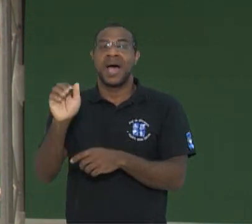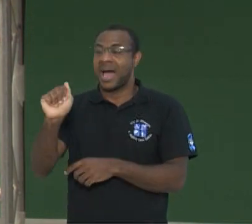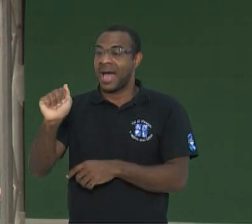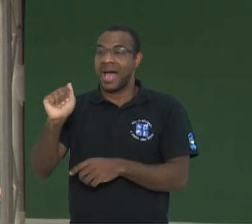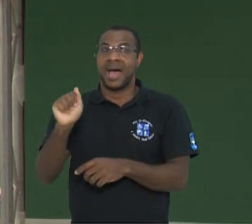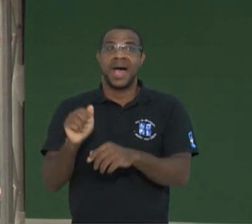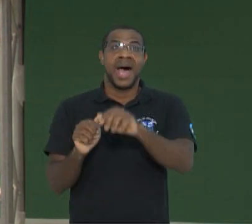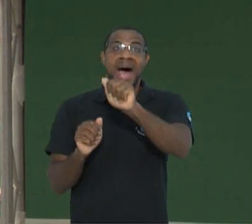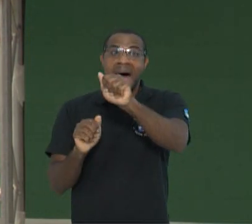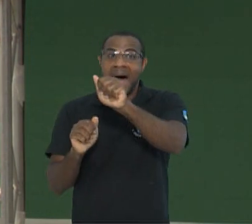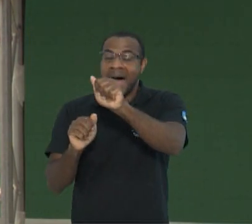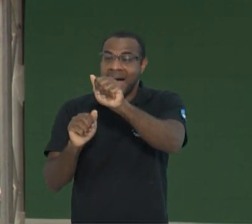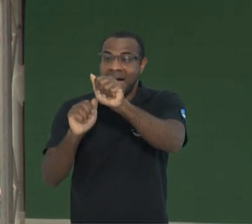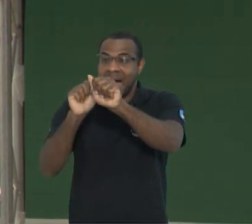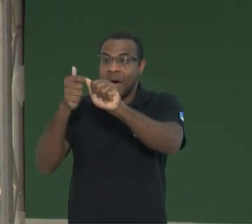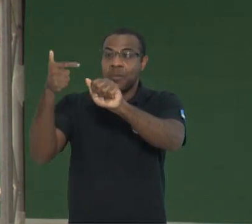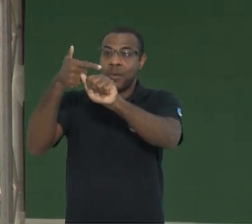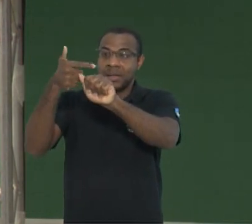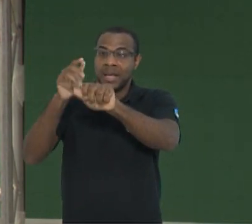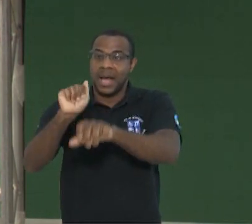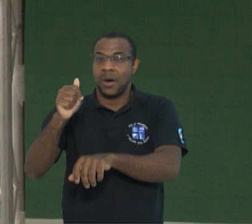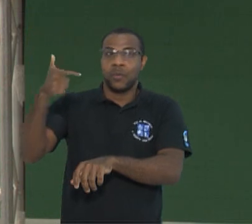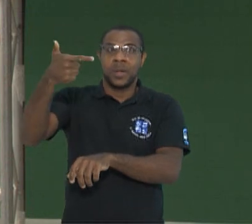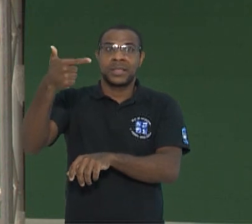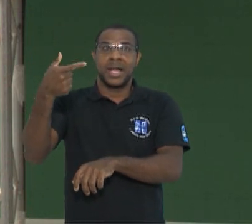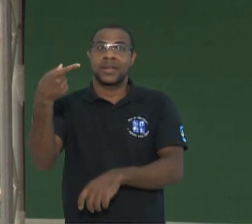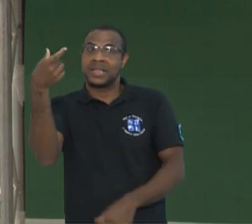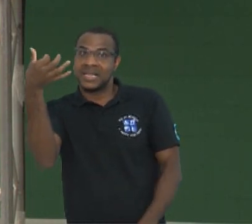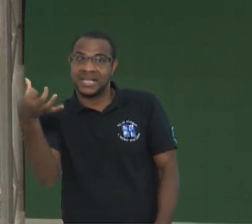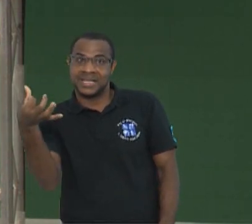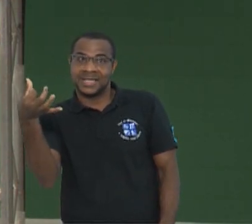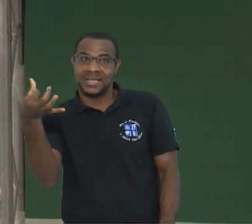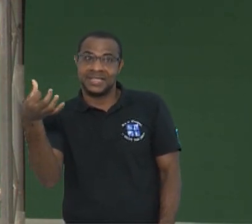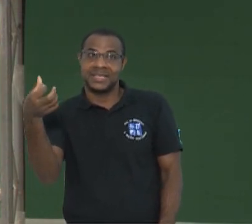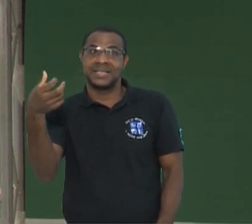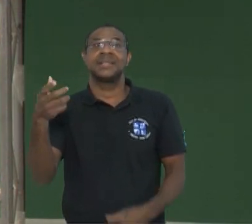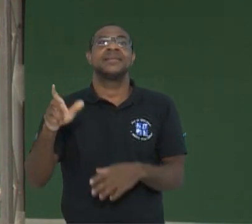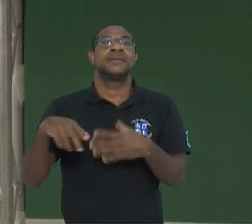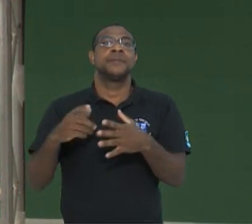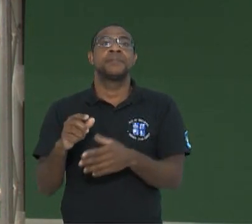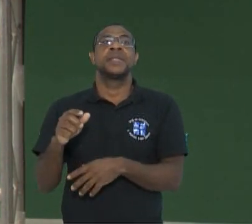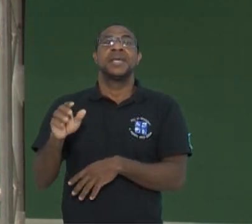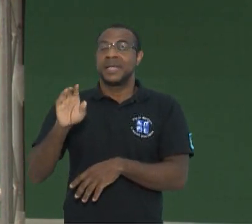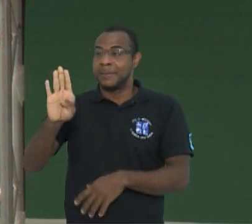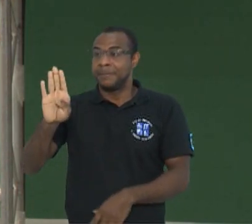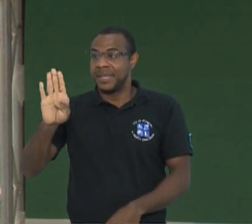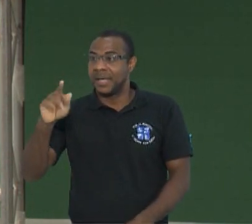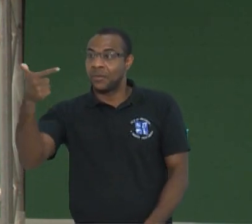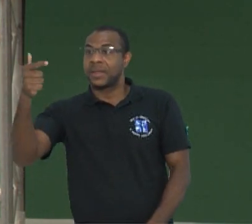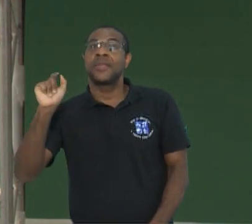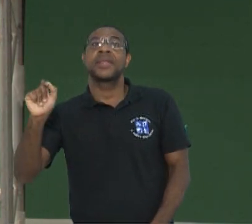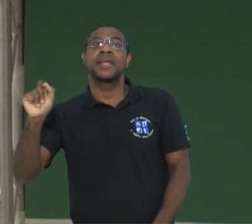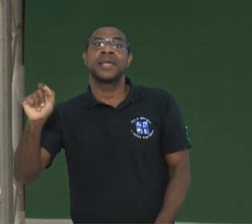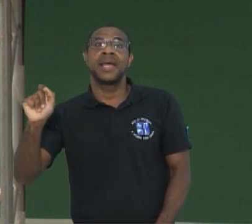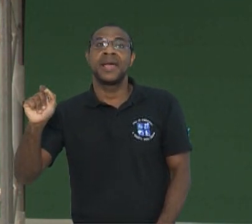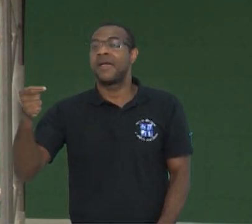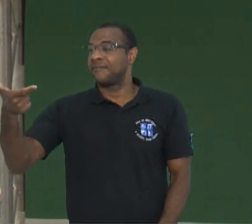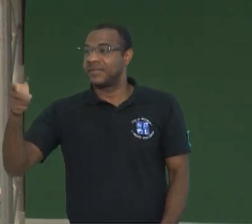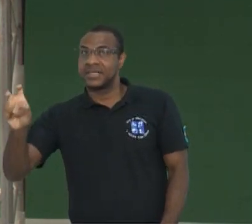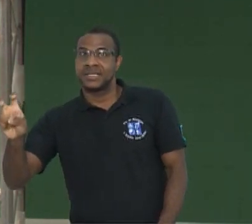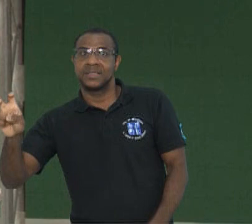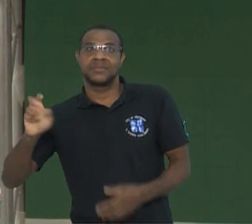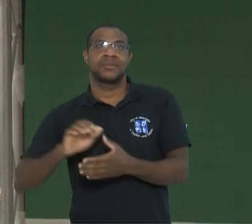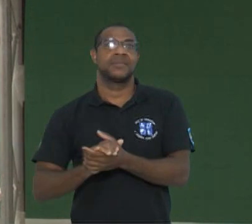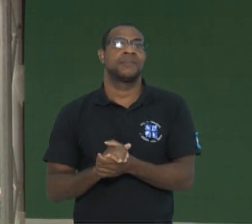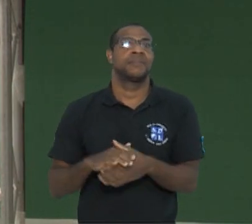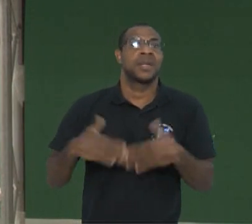ao quadrado é 25. Que número que elevado ao quadrado é 16? 4. Que número que elevado ao quadrado é